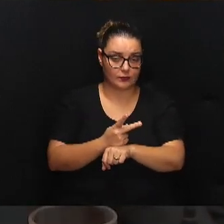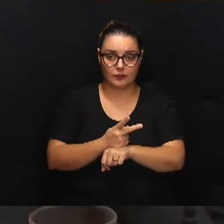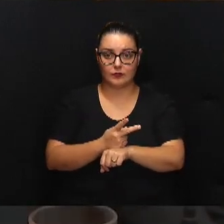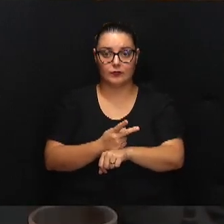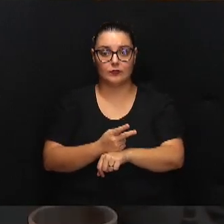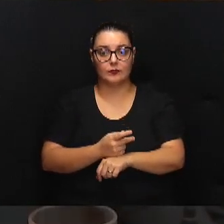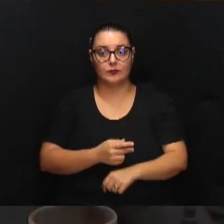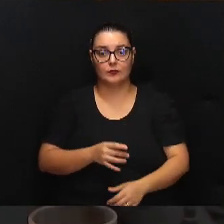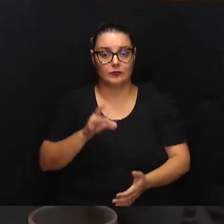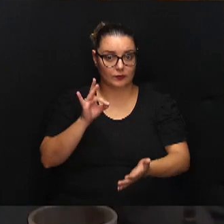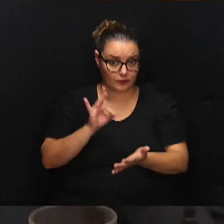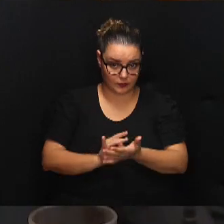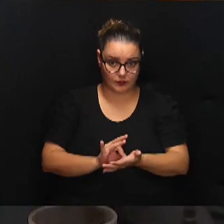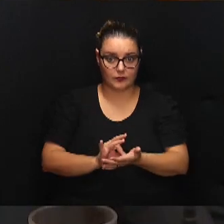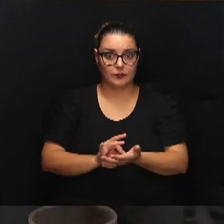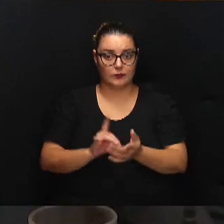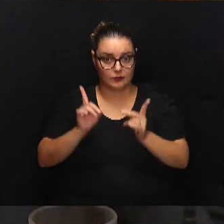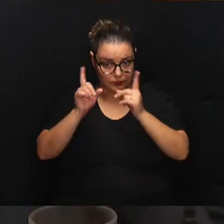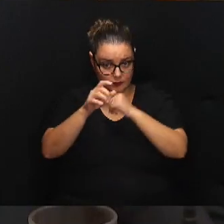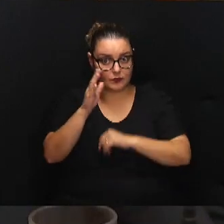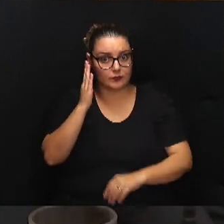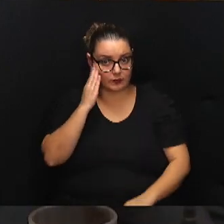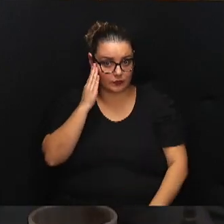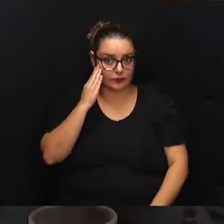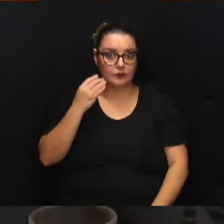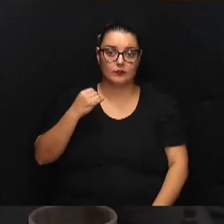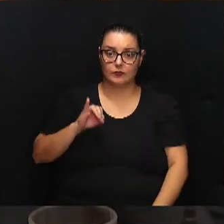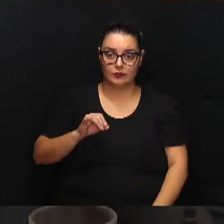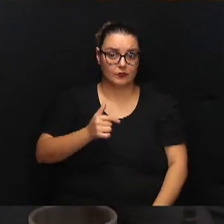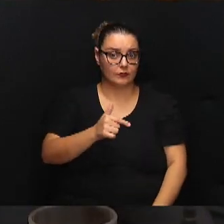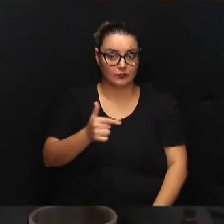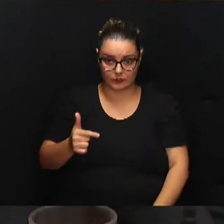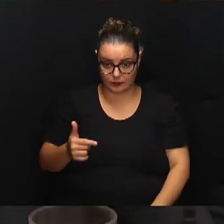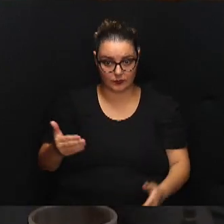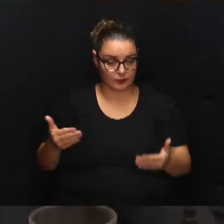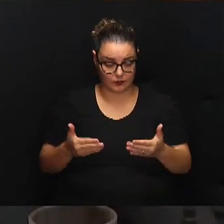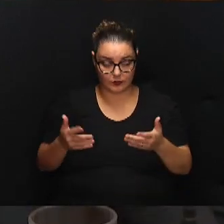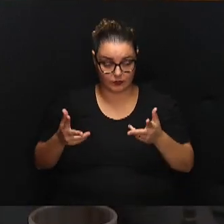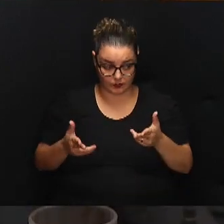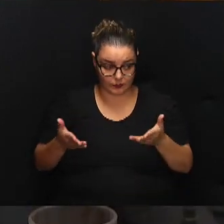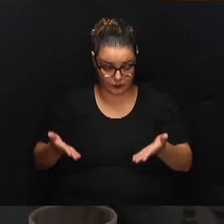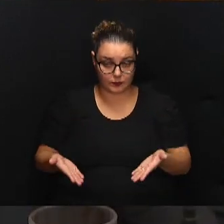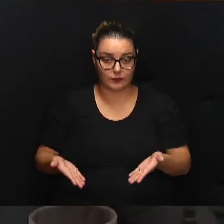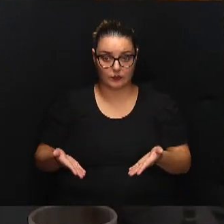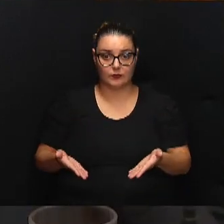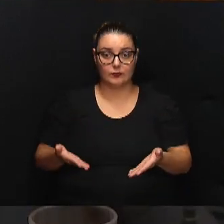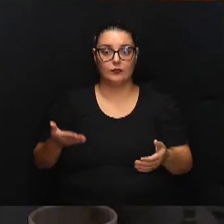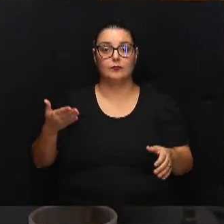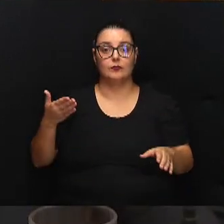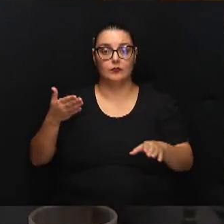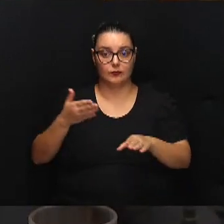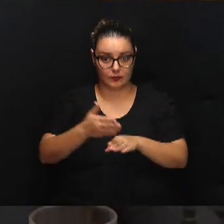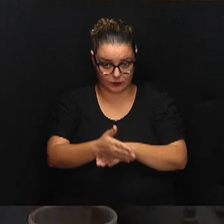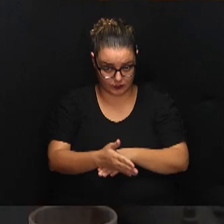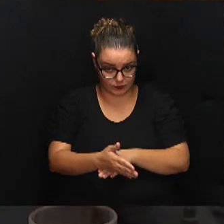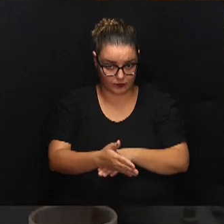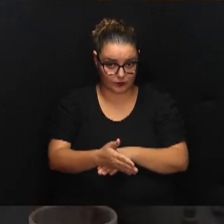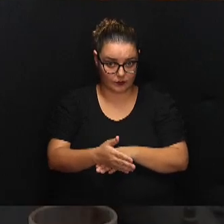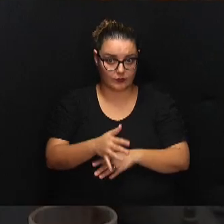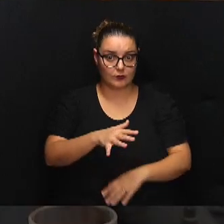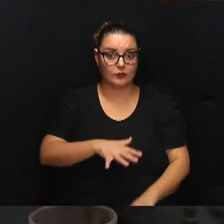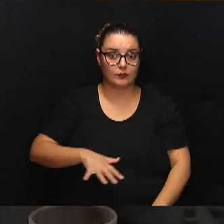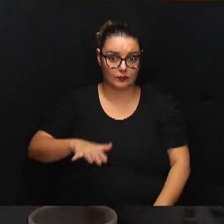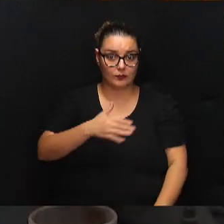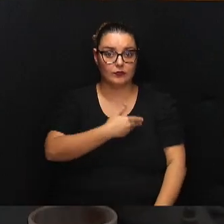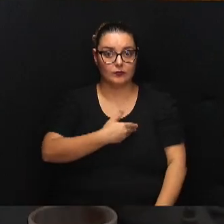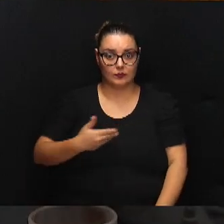atrás mesmo, né? É difícil, eu sei, mas se a gente não tem o que a gente está tendo aqui hoje, que é acesso ao setor